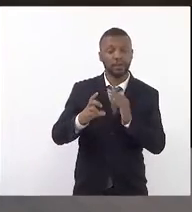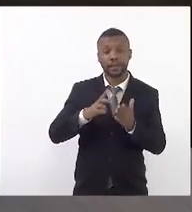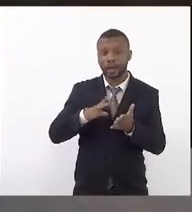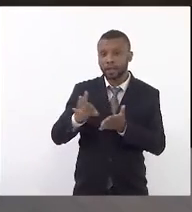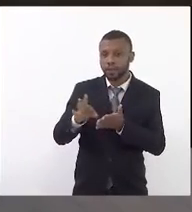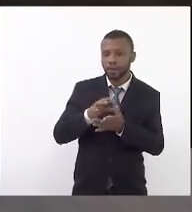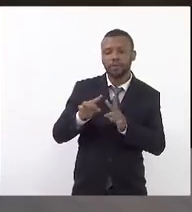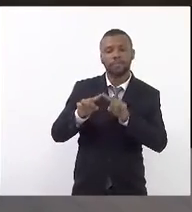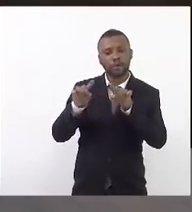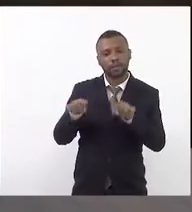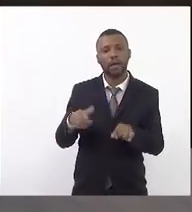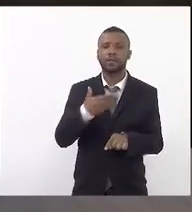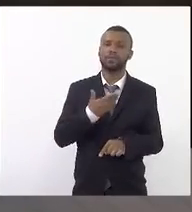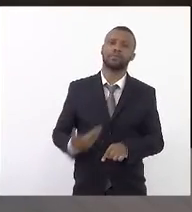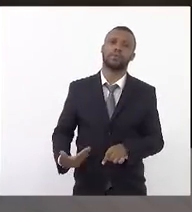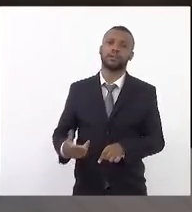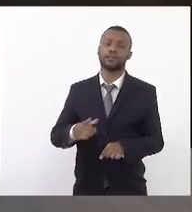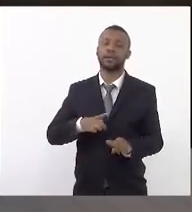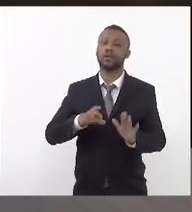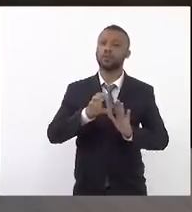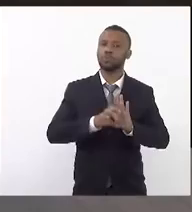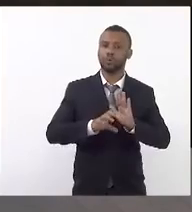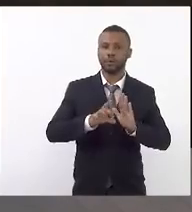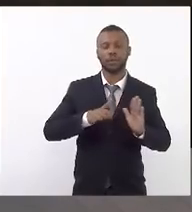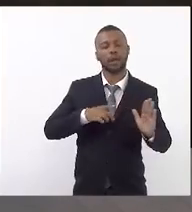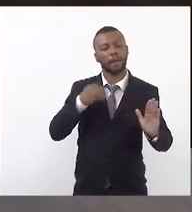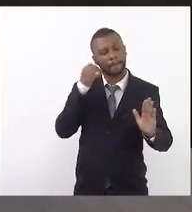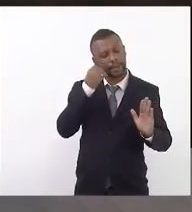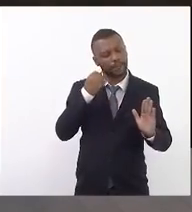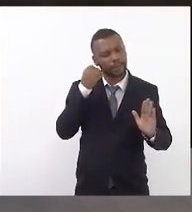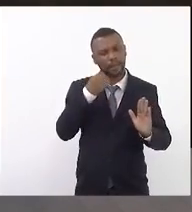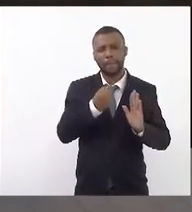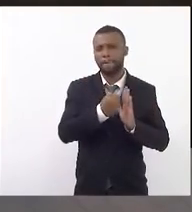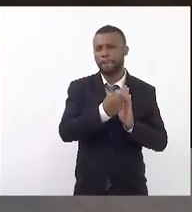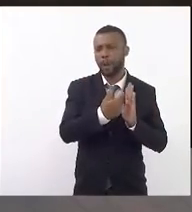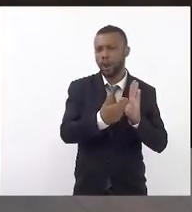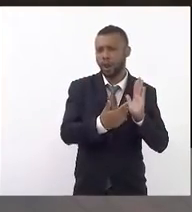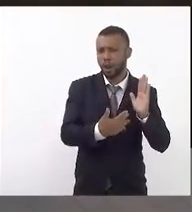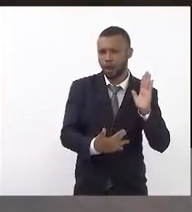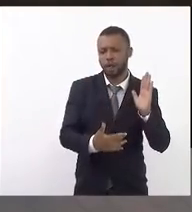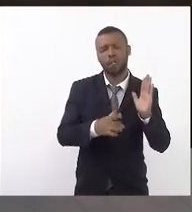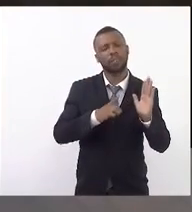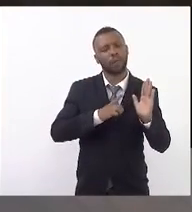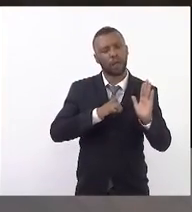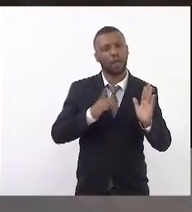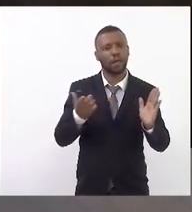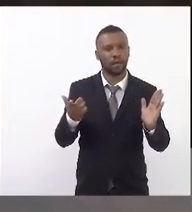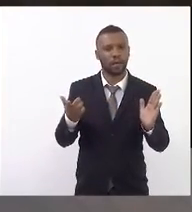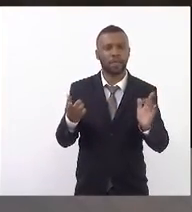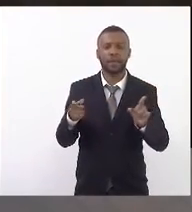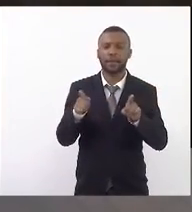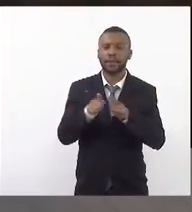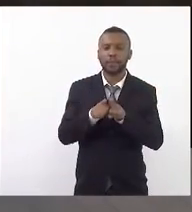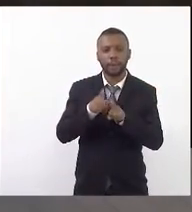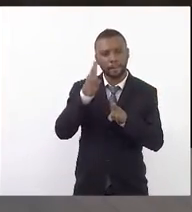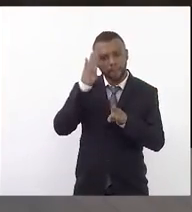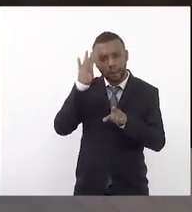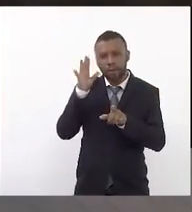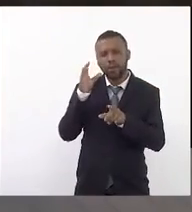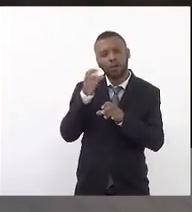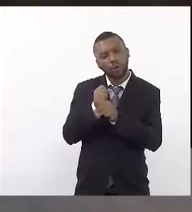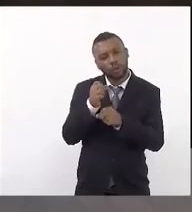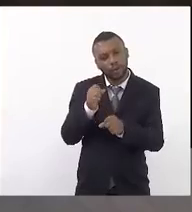em seu currículo uma experiência bastante ampla, inclusive em orçamento público